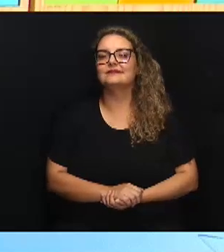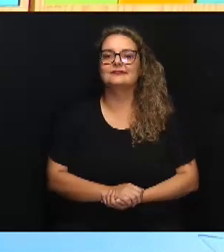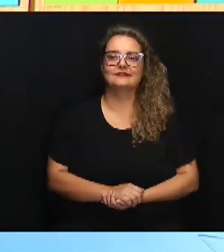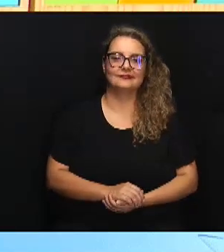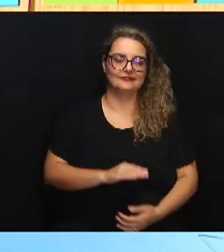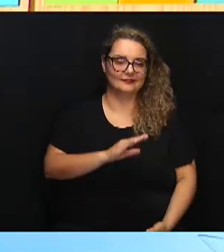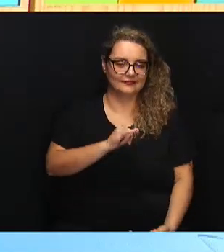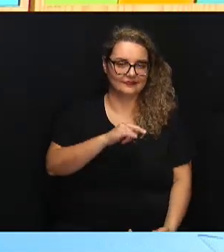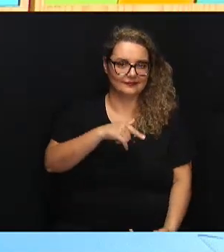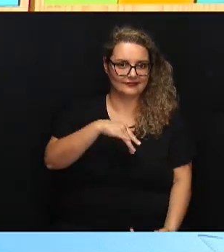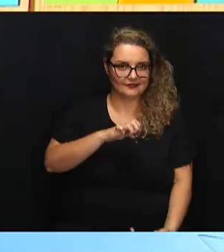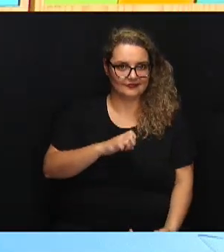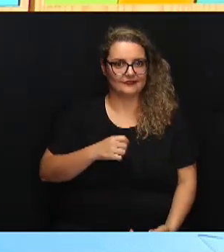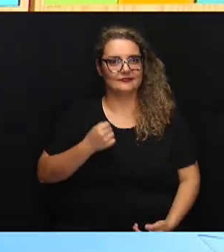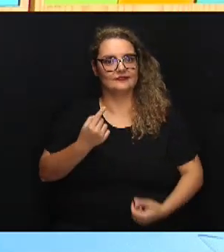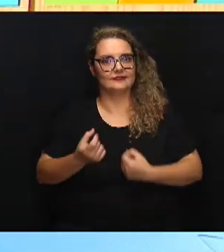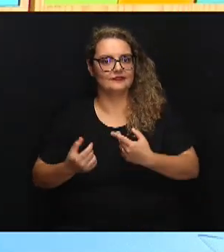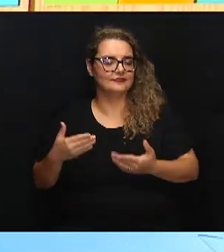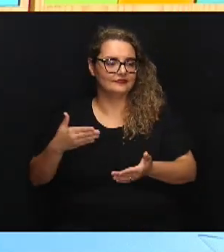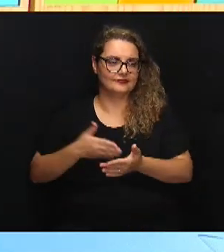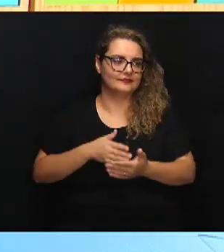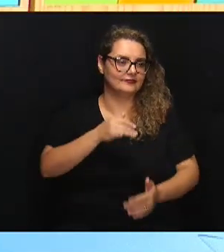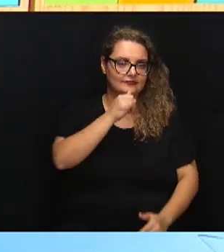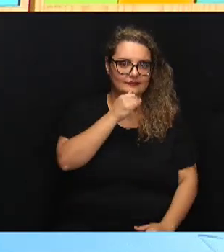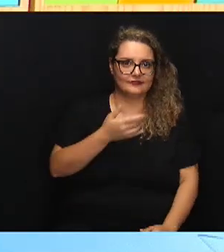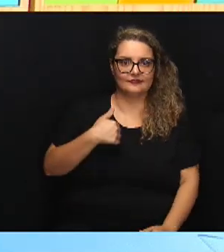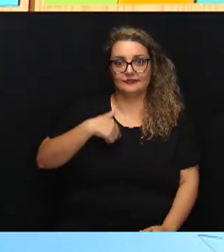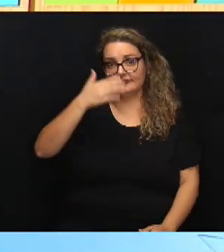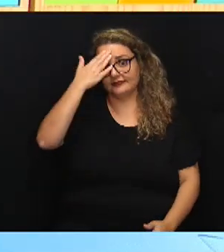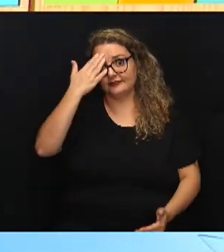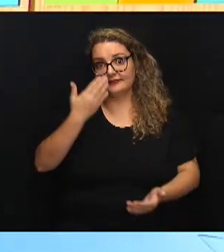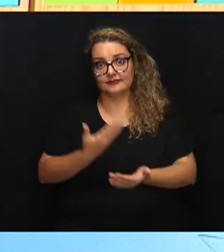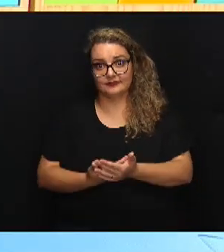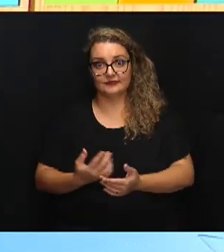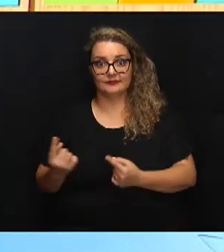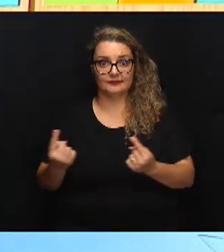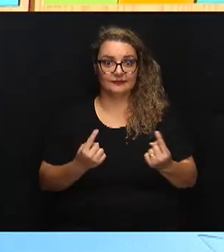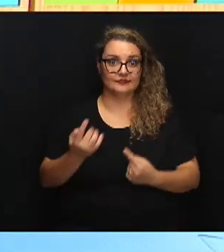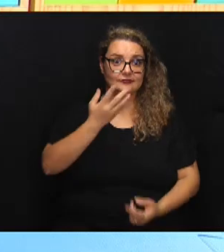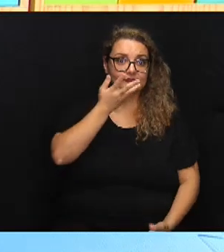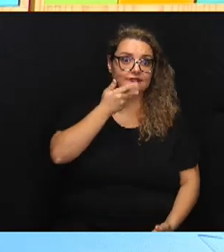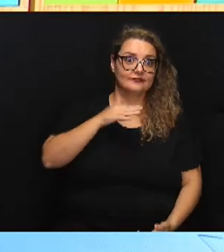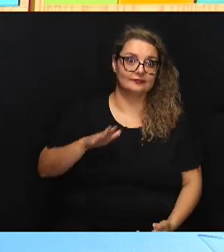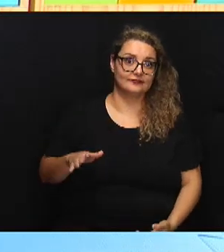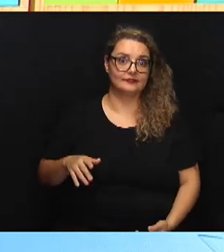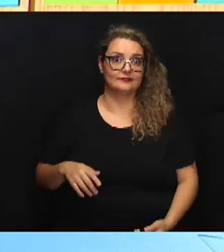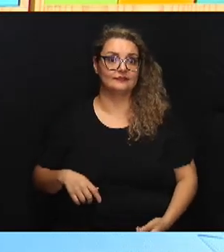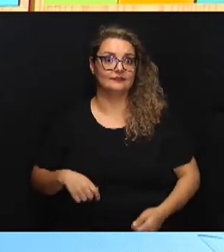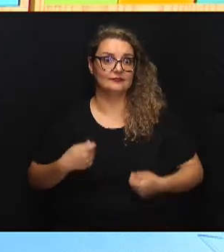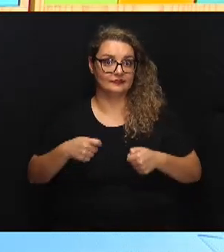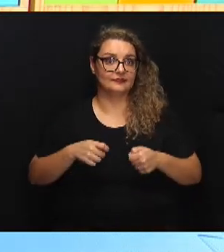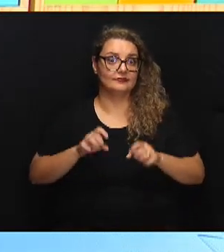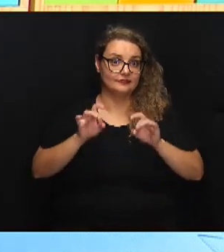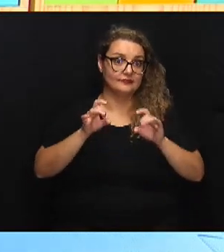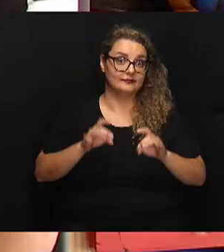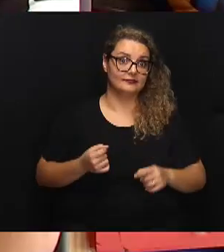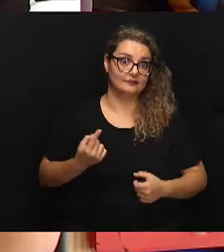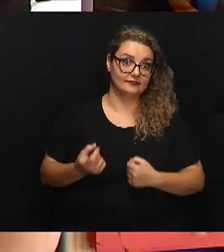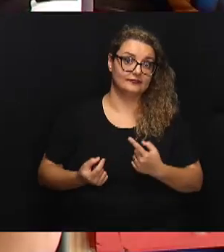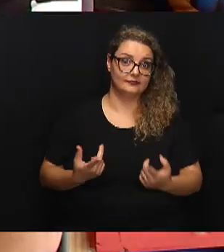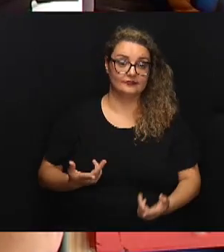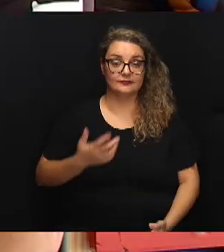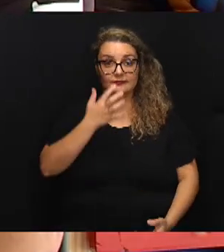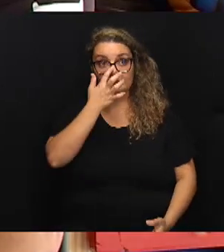Kaique, tem alguma restrição? Por exemplo, eu acredito que aqui venham crianças com necessidades especiais, eventualmente, né? Ou